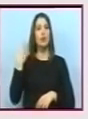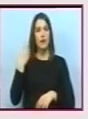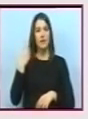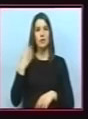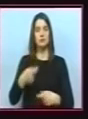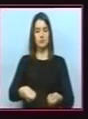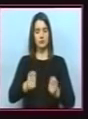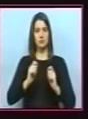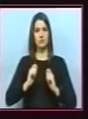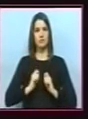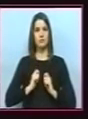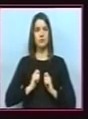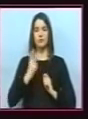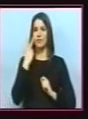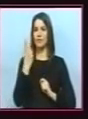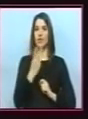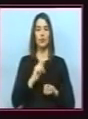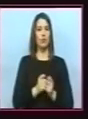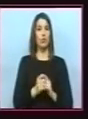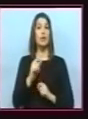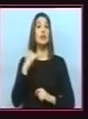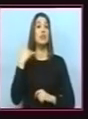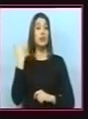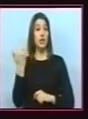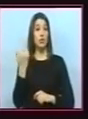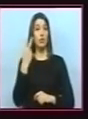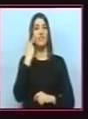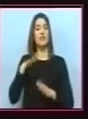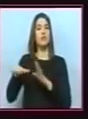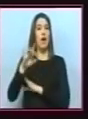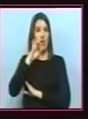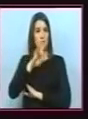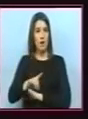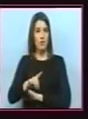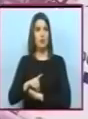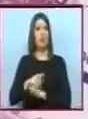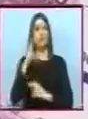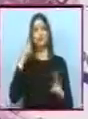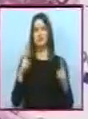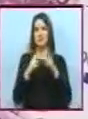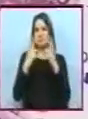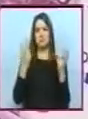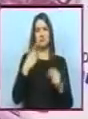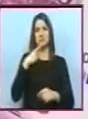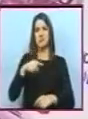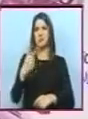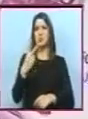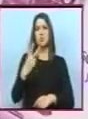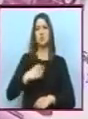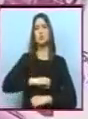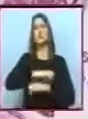recebeu uma notícia que mudaria a sua vida. O tio, residente na Alemanha, que tinha visto apenas duas vezes e há mais de uma